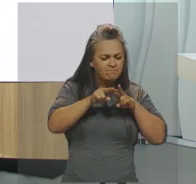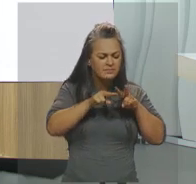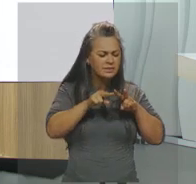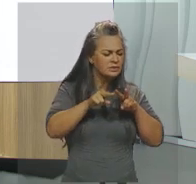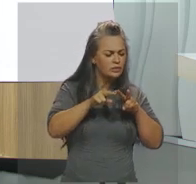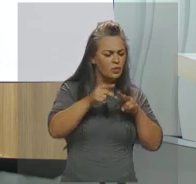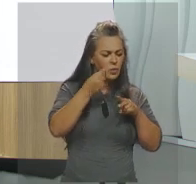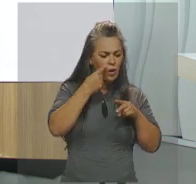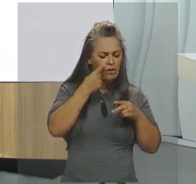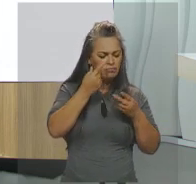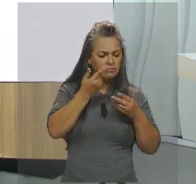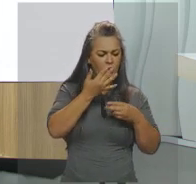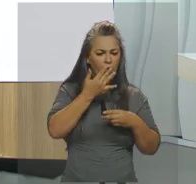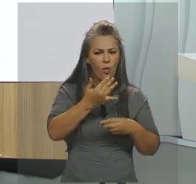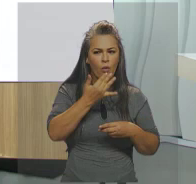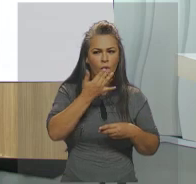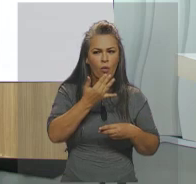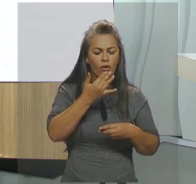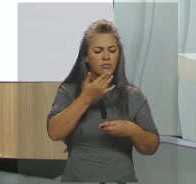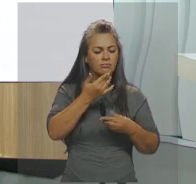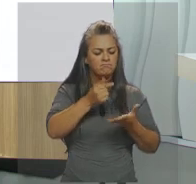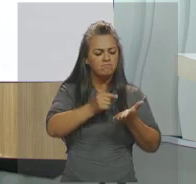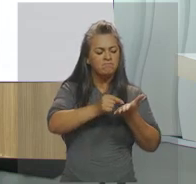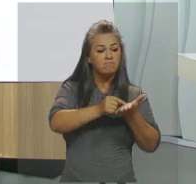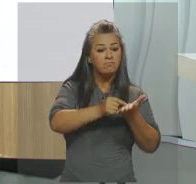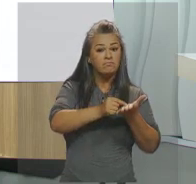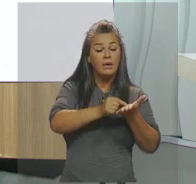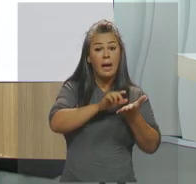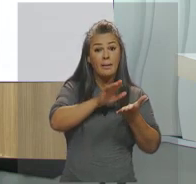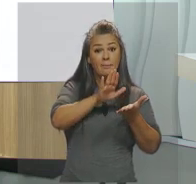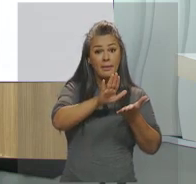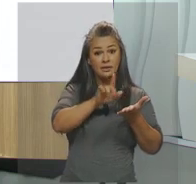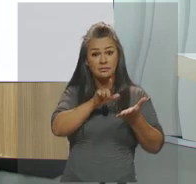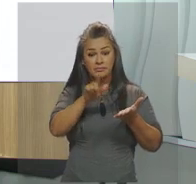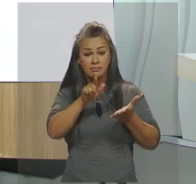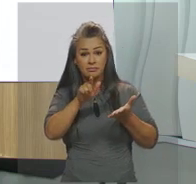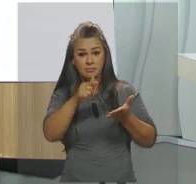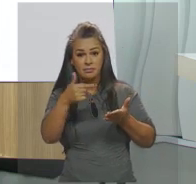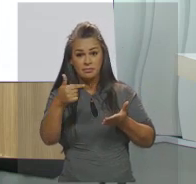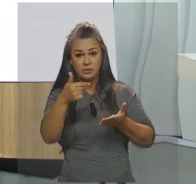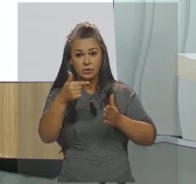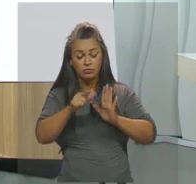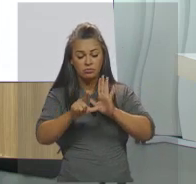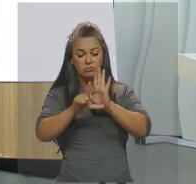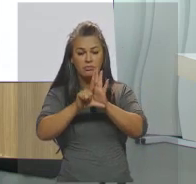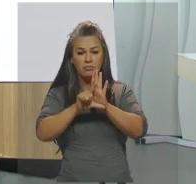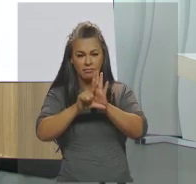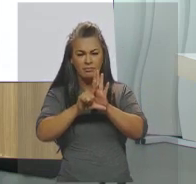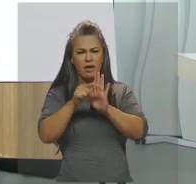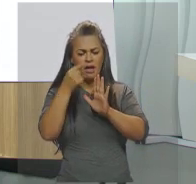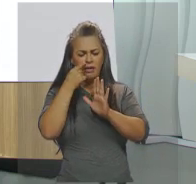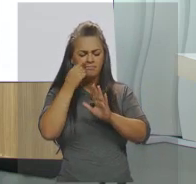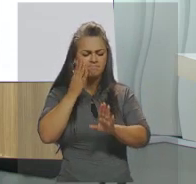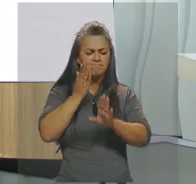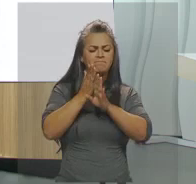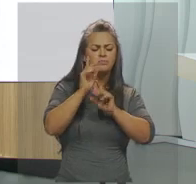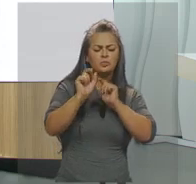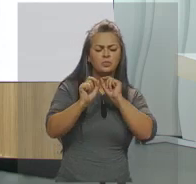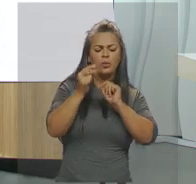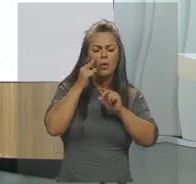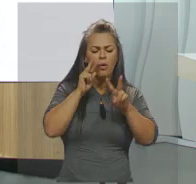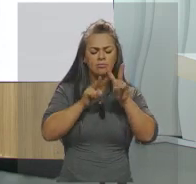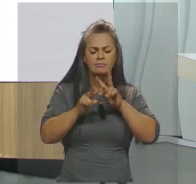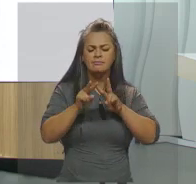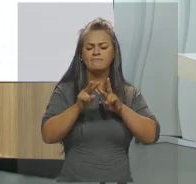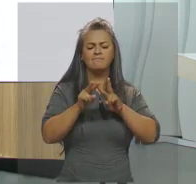semente. Na segunda lei, ele observou duas simultâneas: cor e textura da semente,